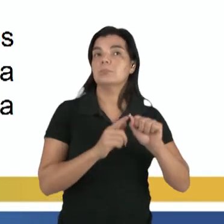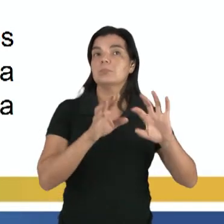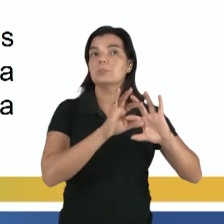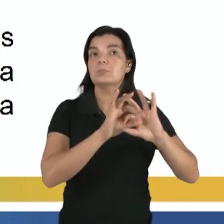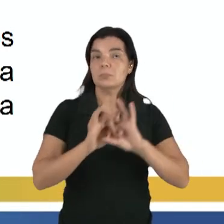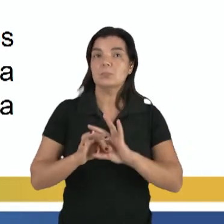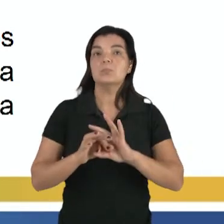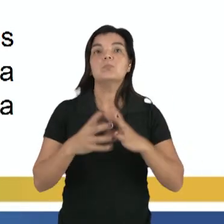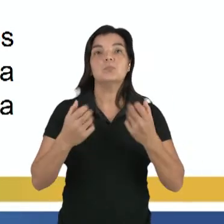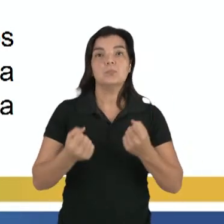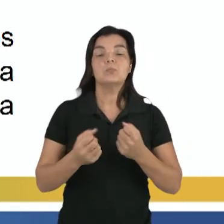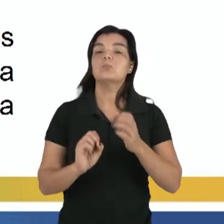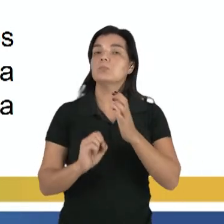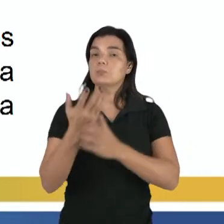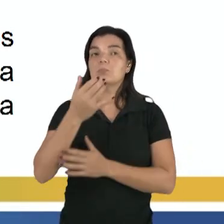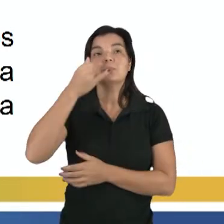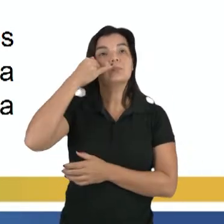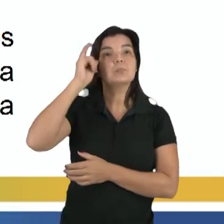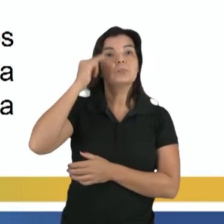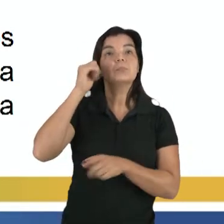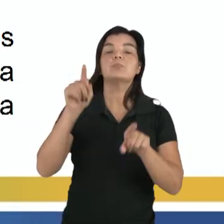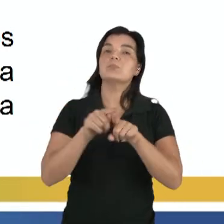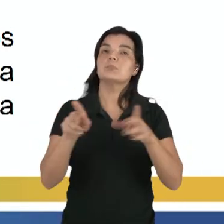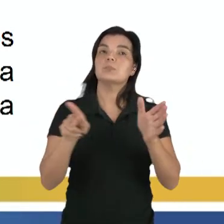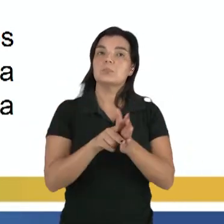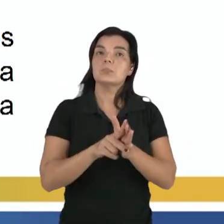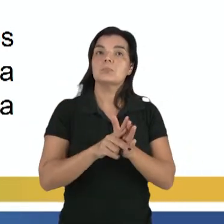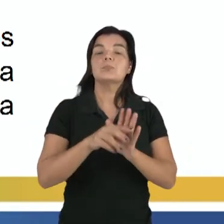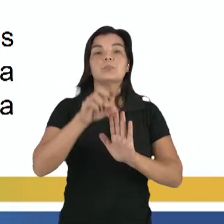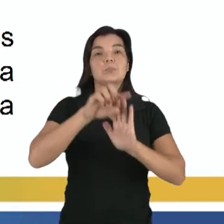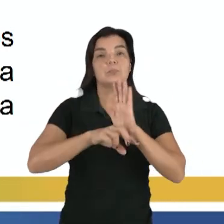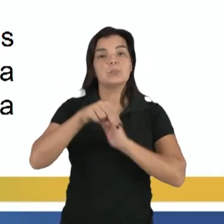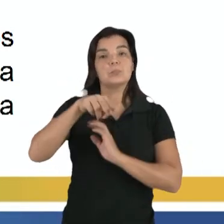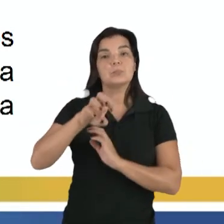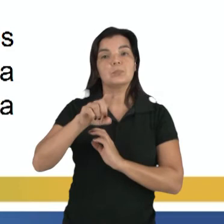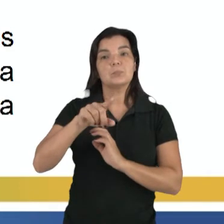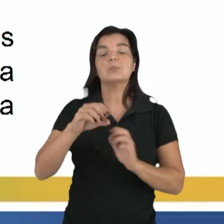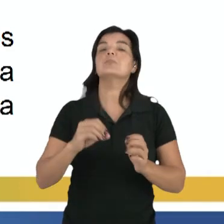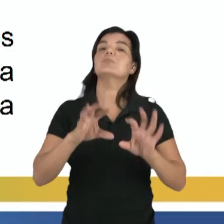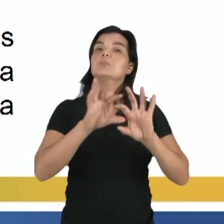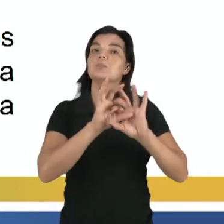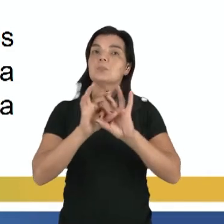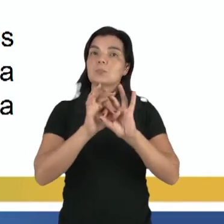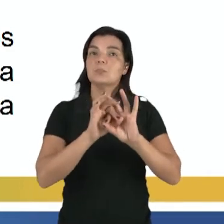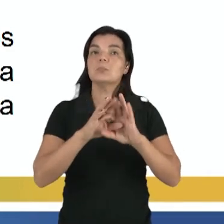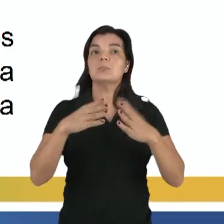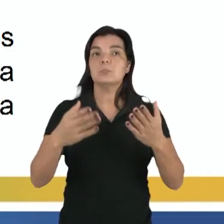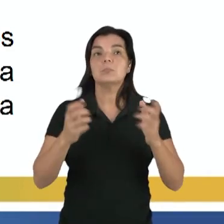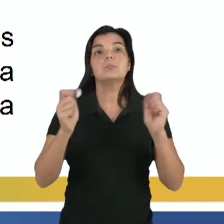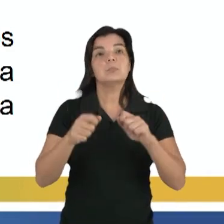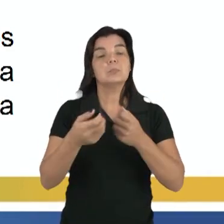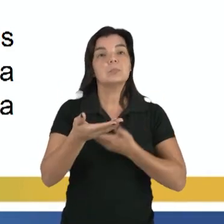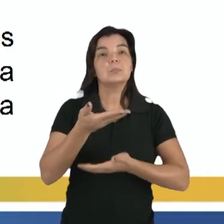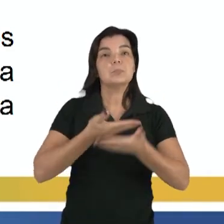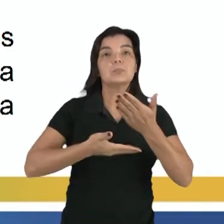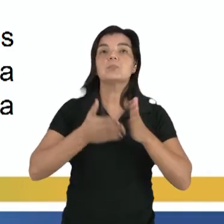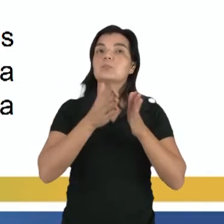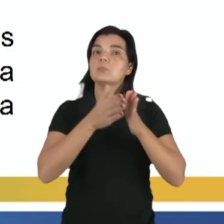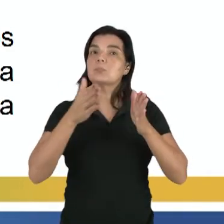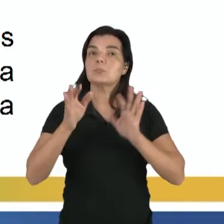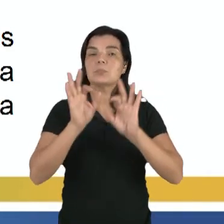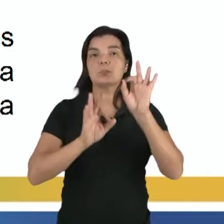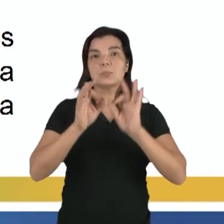é uma conformidade entre fatos ou ideias próprio daquilo que tem nexo, conexão, portanto,